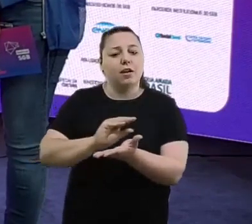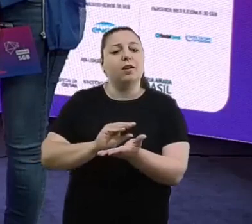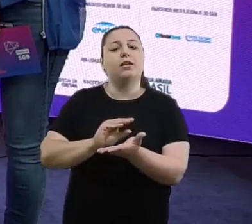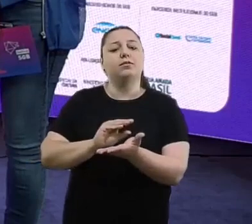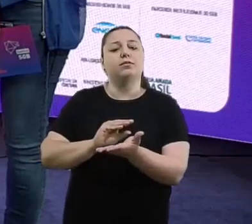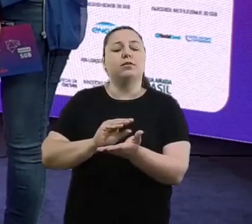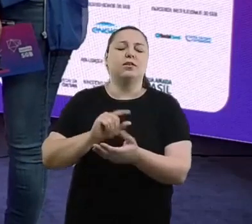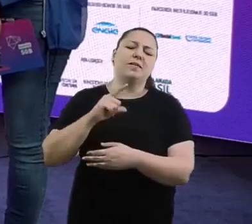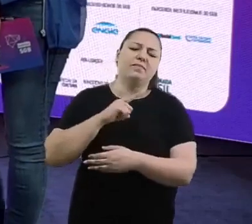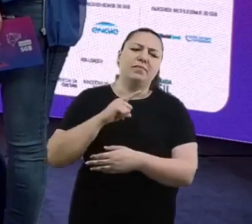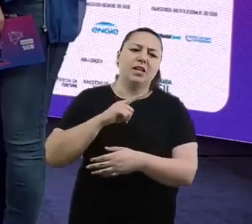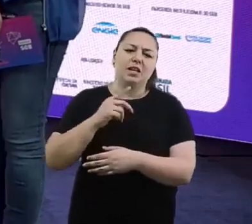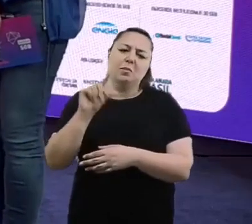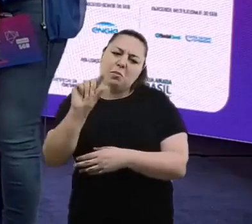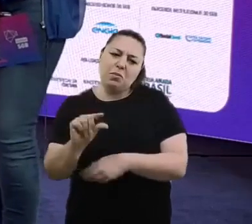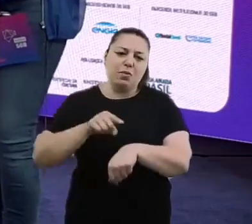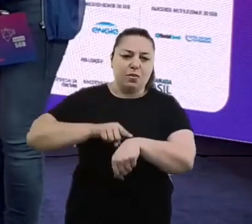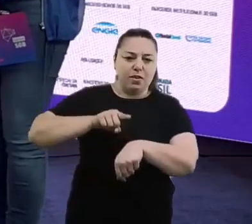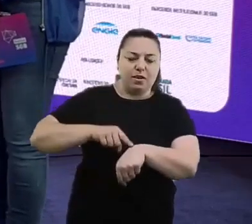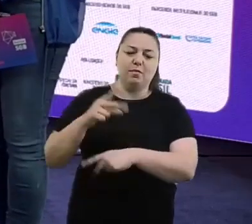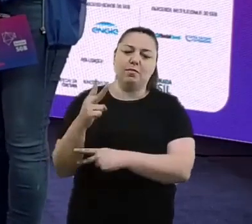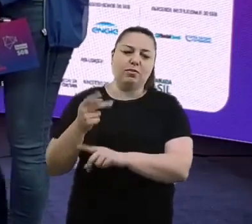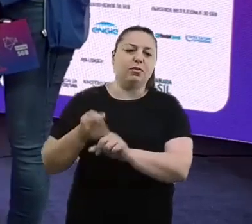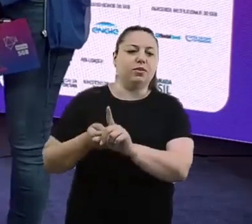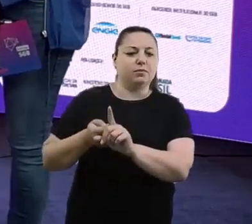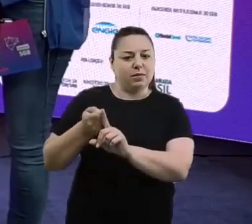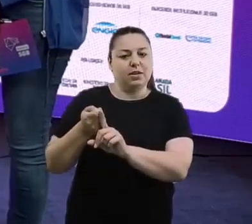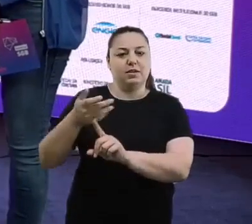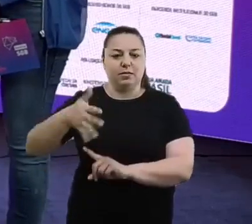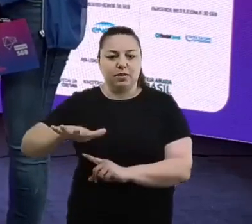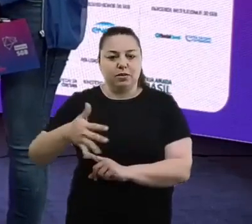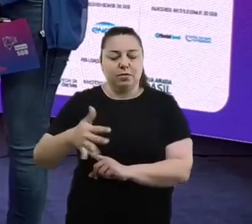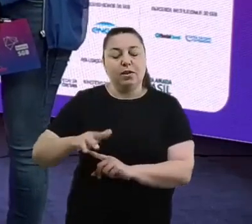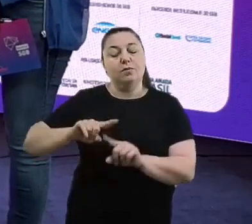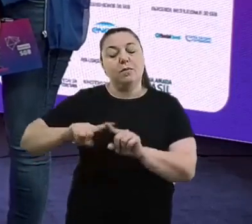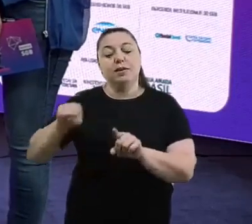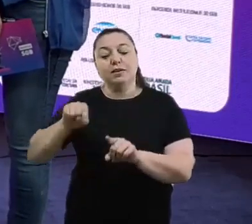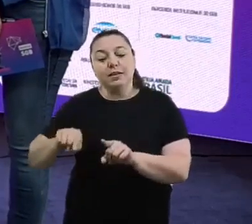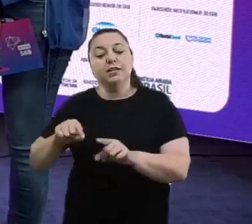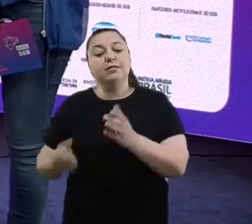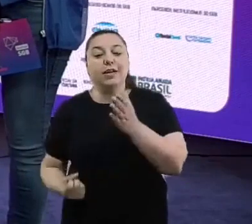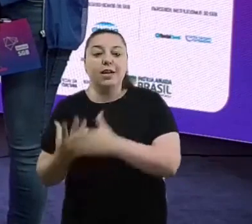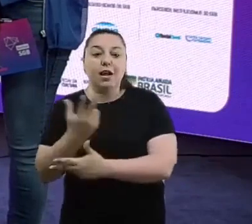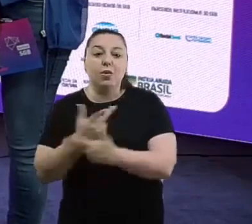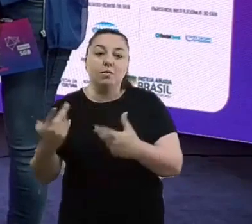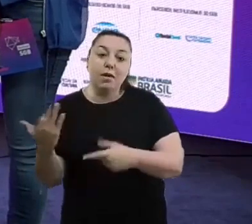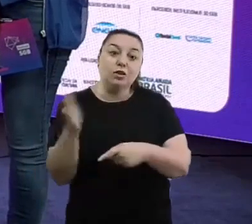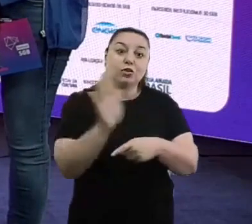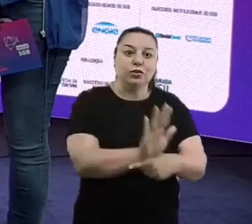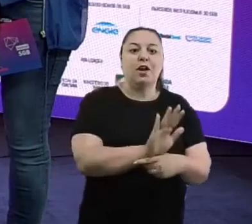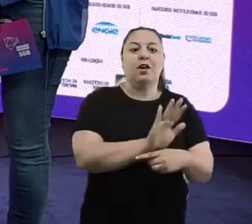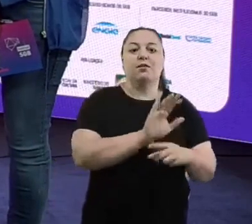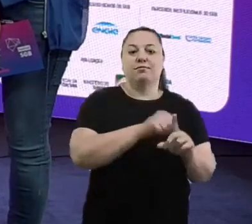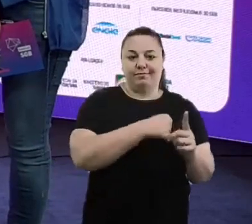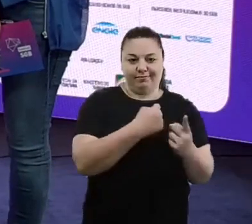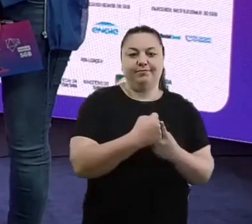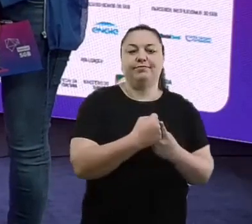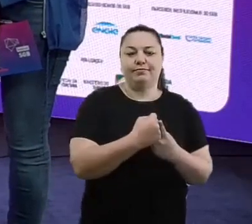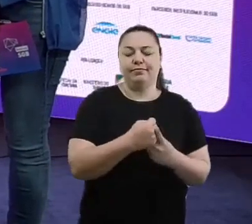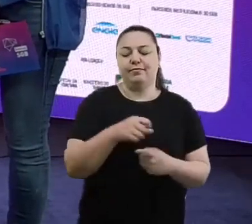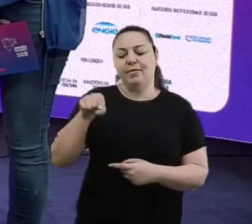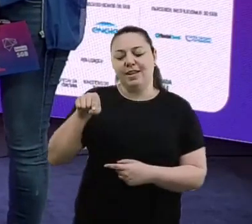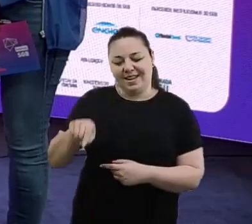aproximadamente 2 meses, e essa solução, de alguma forma, auxilia a sociedade. Todo esse desenvolvimento ele é acompanhado de mentores especialistas aí nas